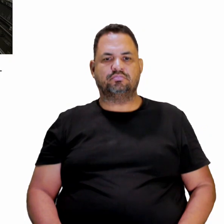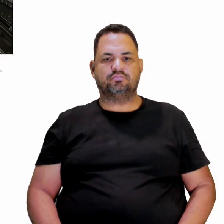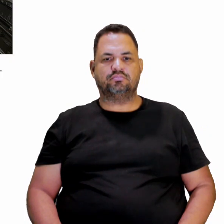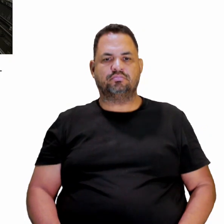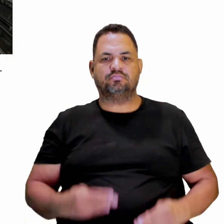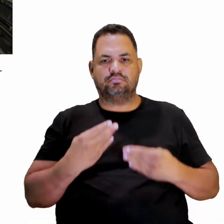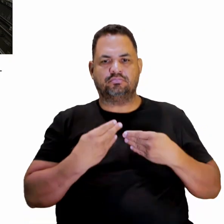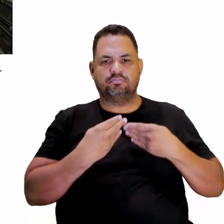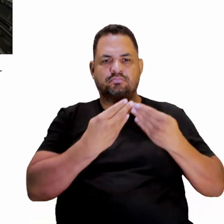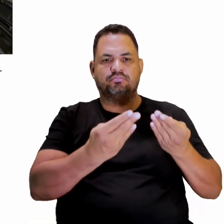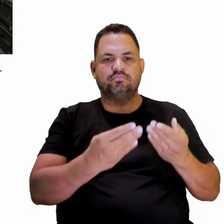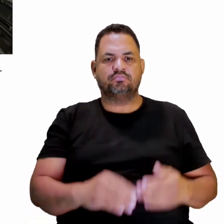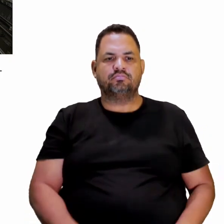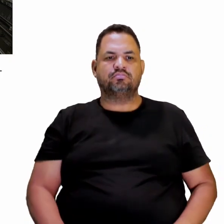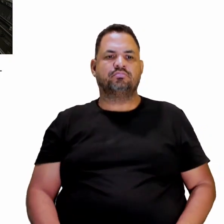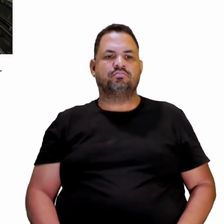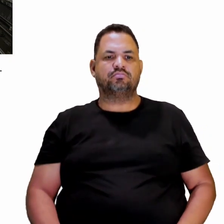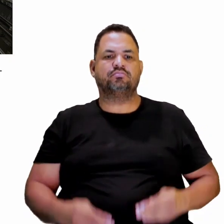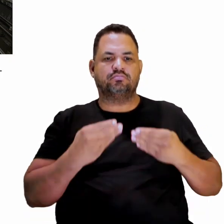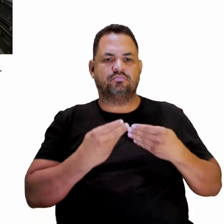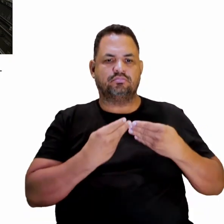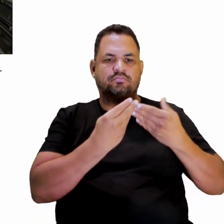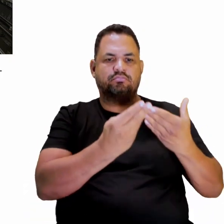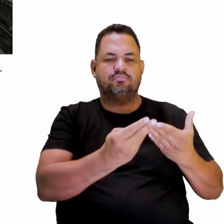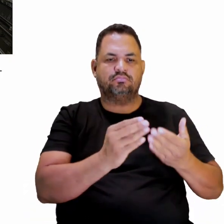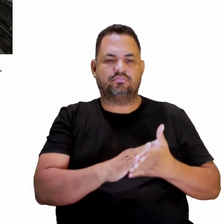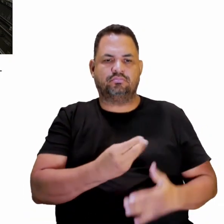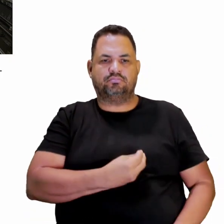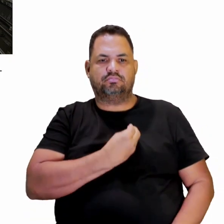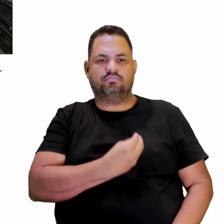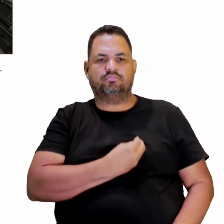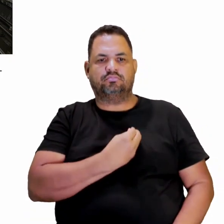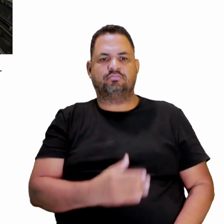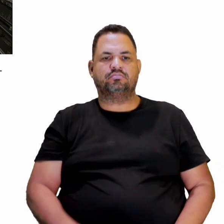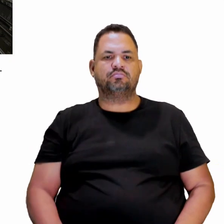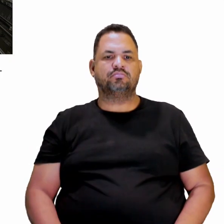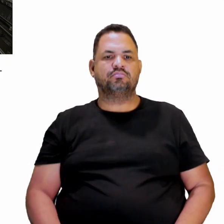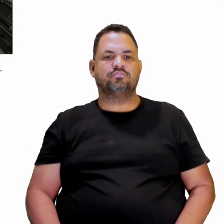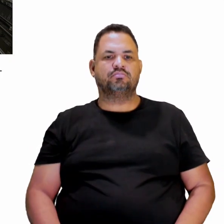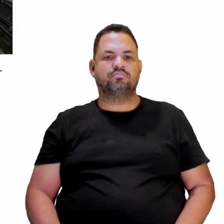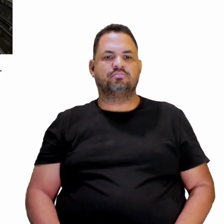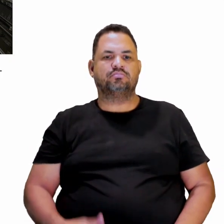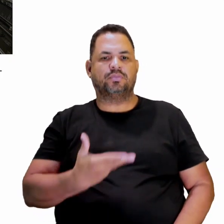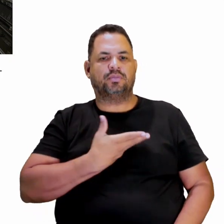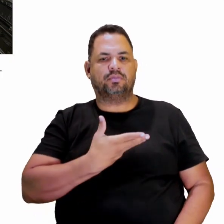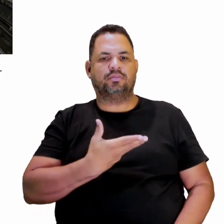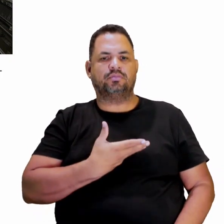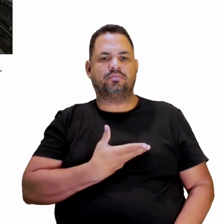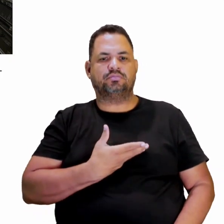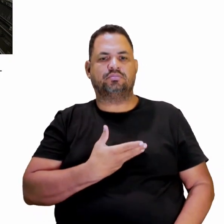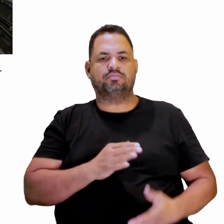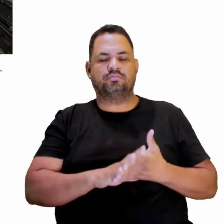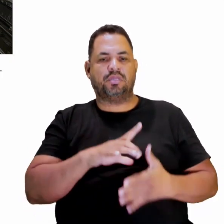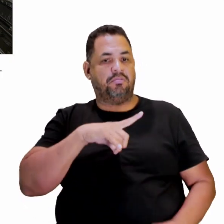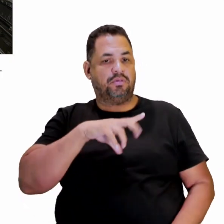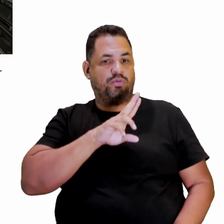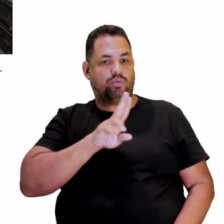dá, mas seria interessante falar deu, né? Enfim, mas apesar de estar no presente aqui, aos amigo dela chamado